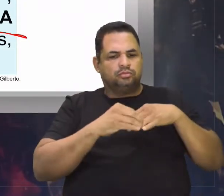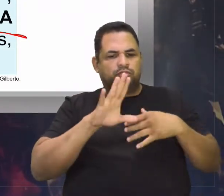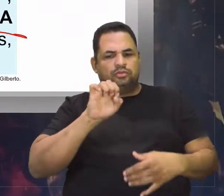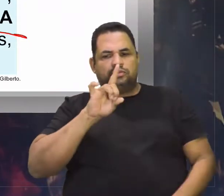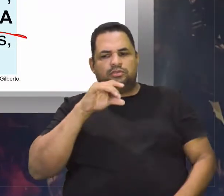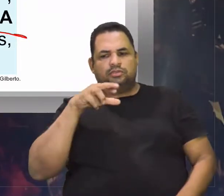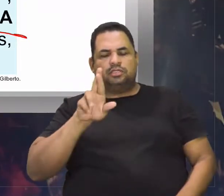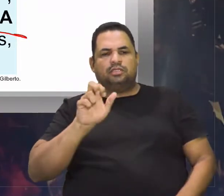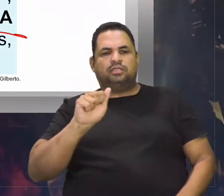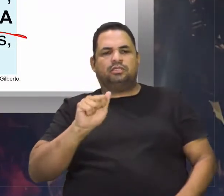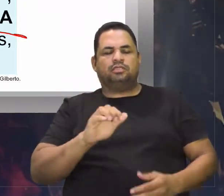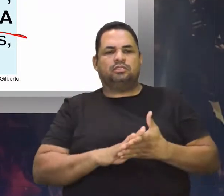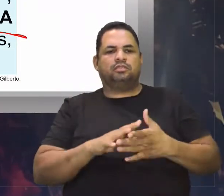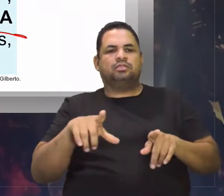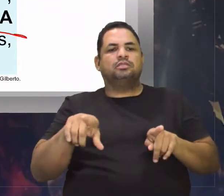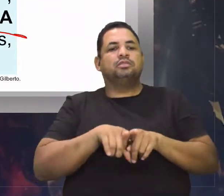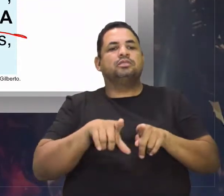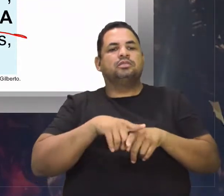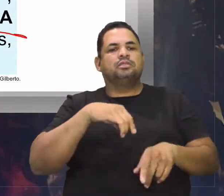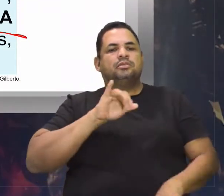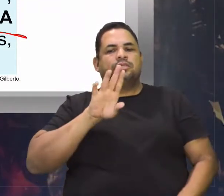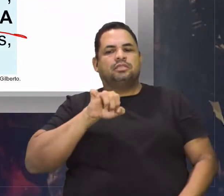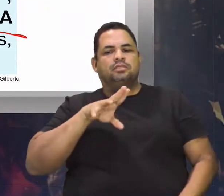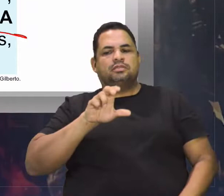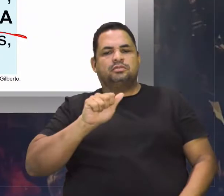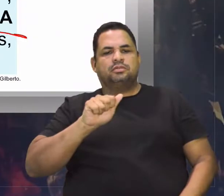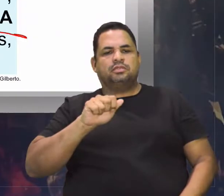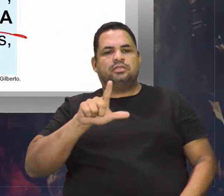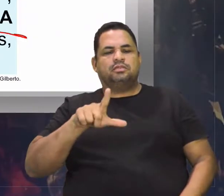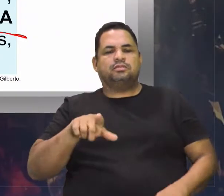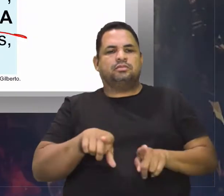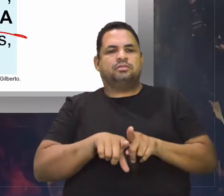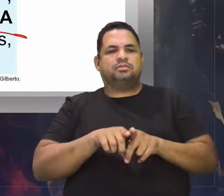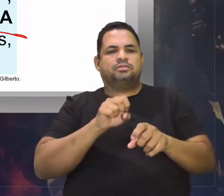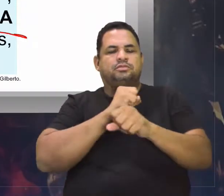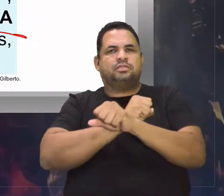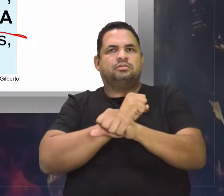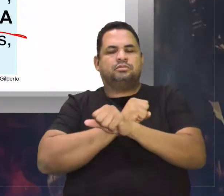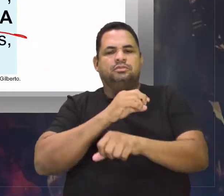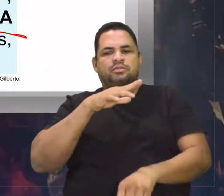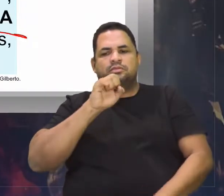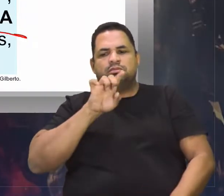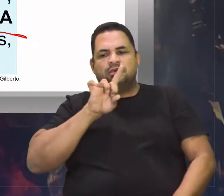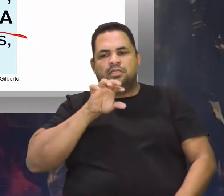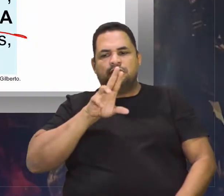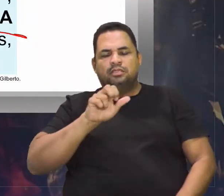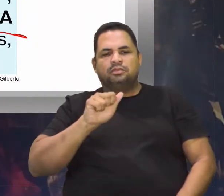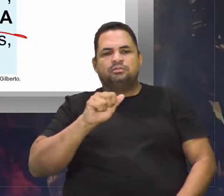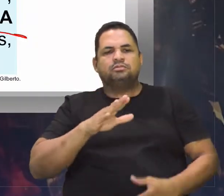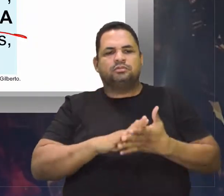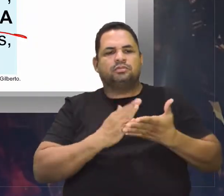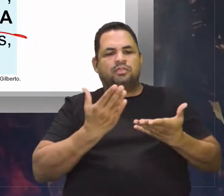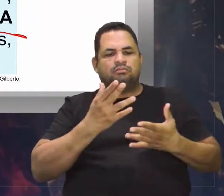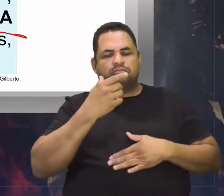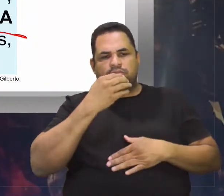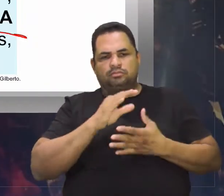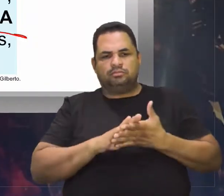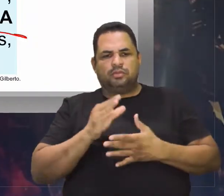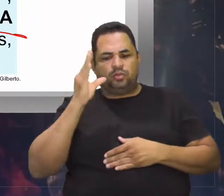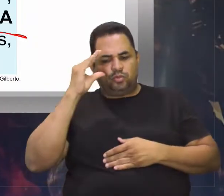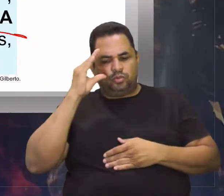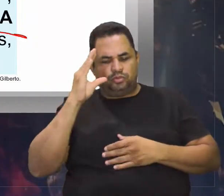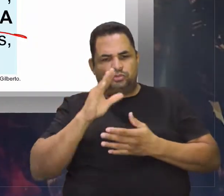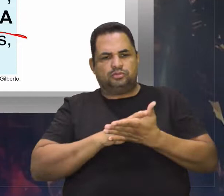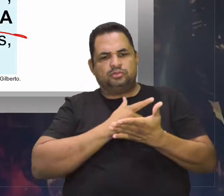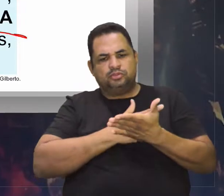era com Agar, que era escrava de Sara. Você tiver curiosidade sobre isso, leia Gênesis,